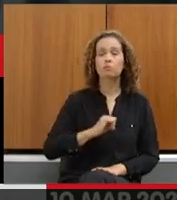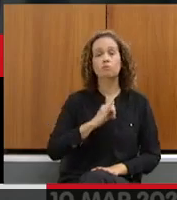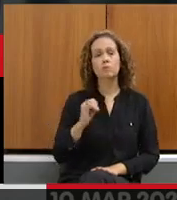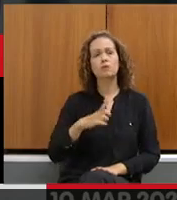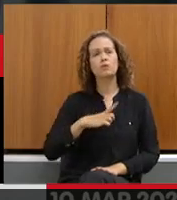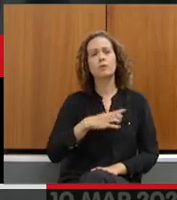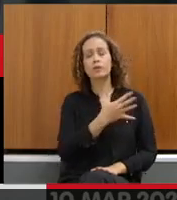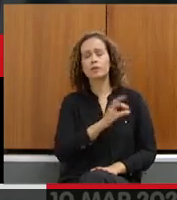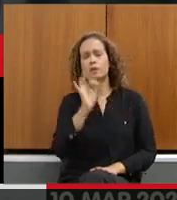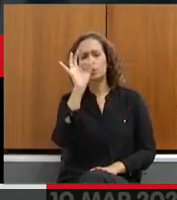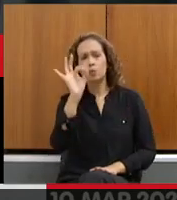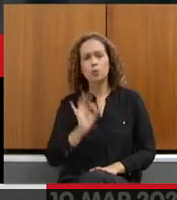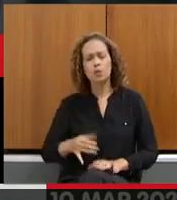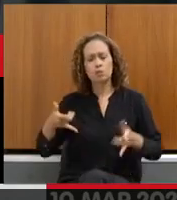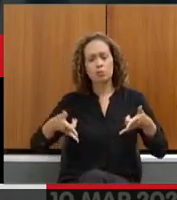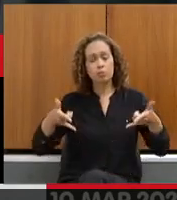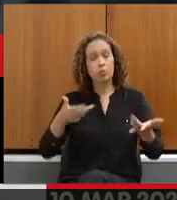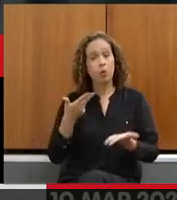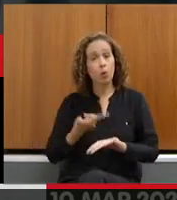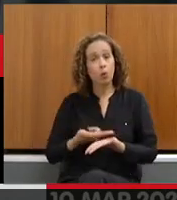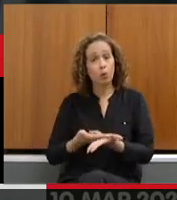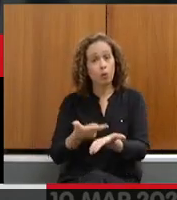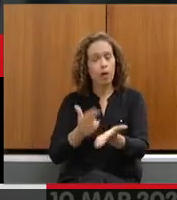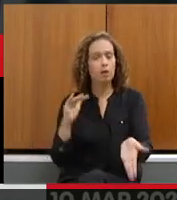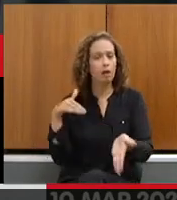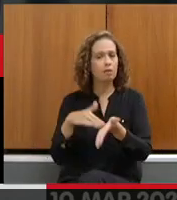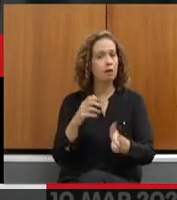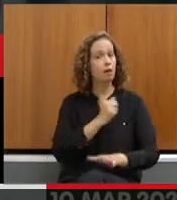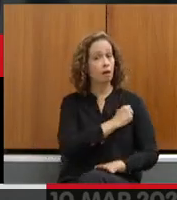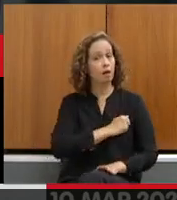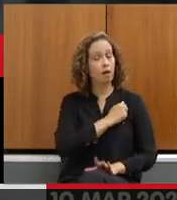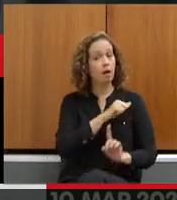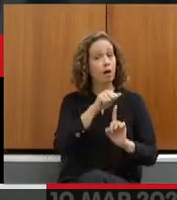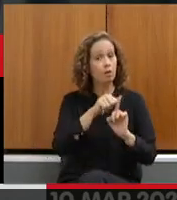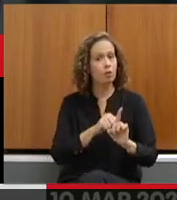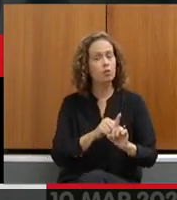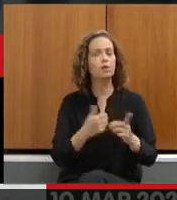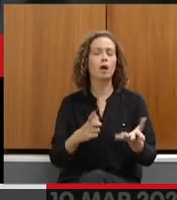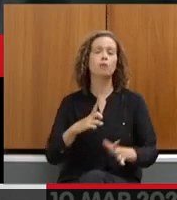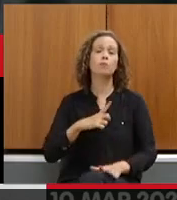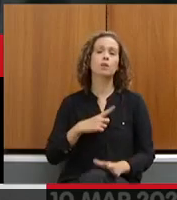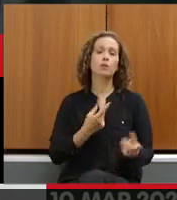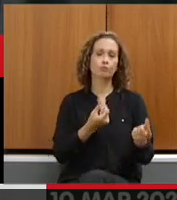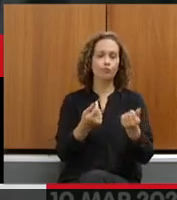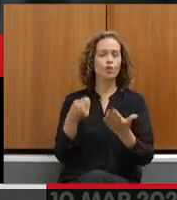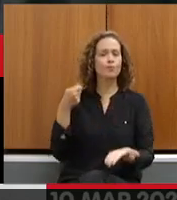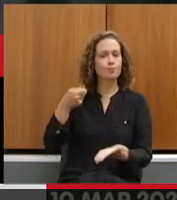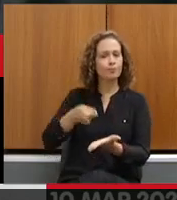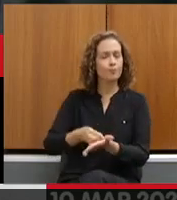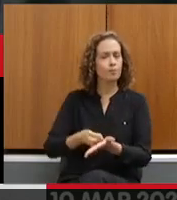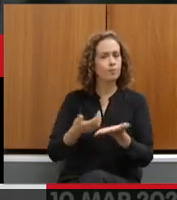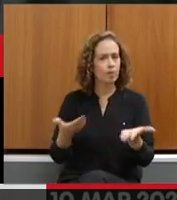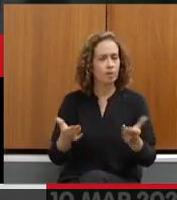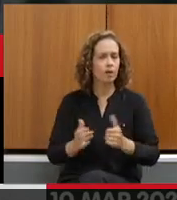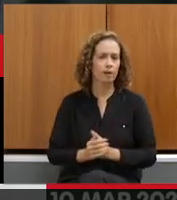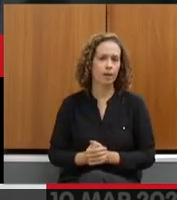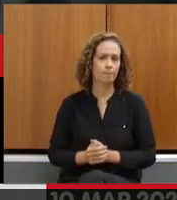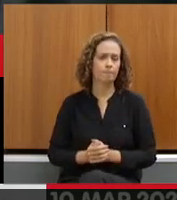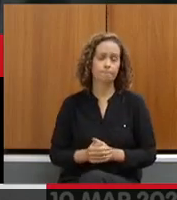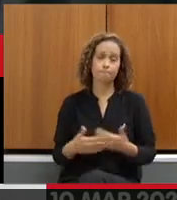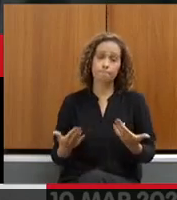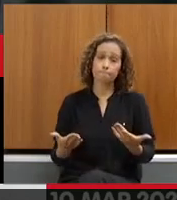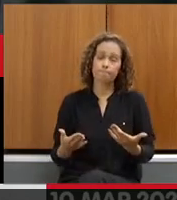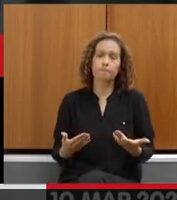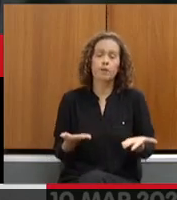100 porcento da ocupação de leite se até agosto eu tenho aprovisionamento de dinheiro para pagar isso independente do que aconteceu